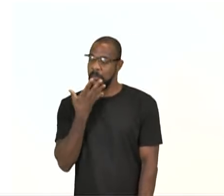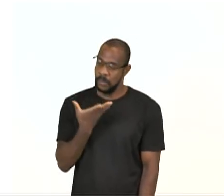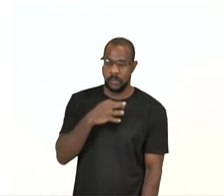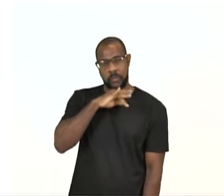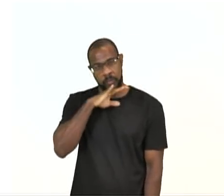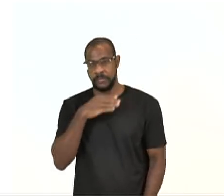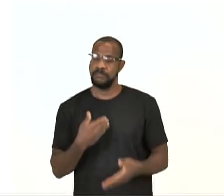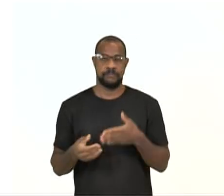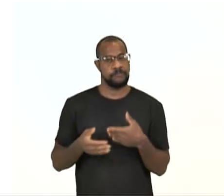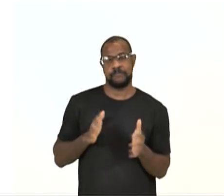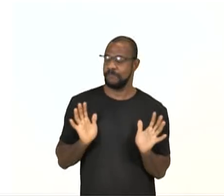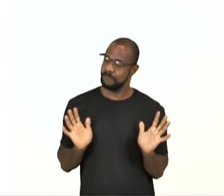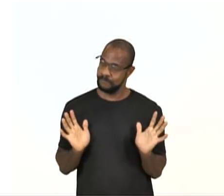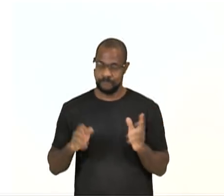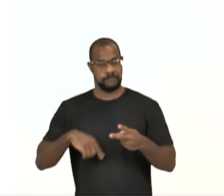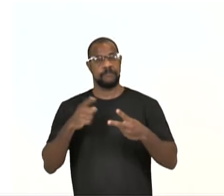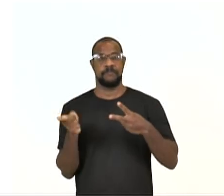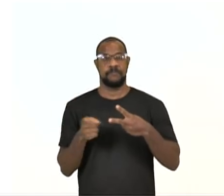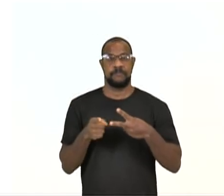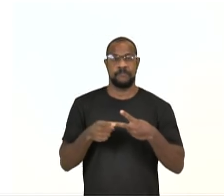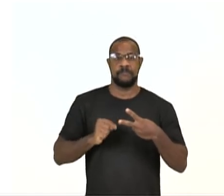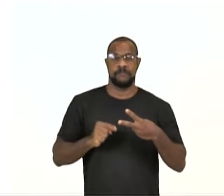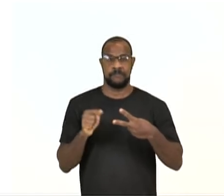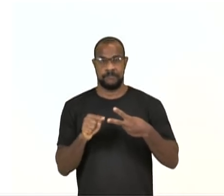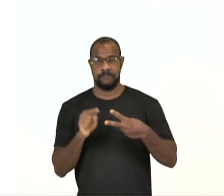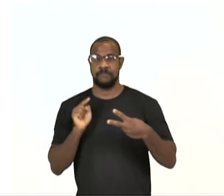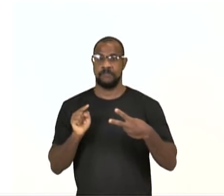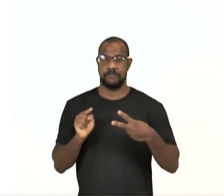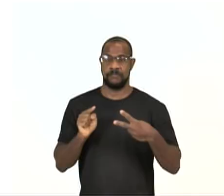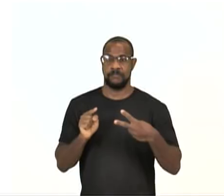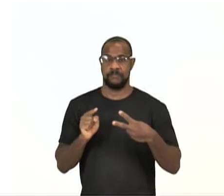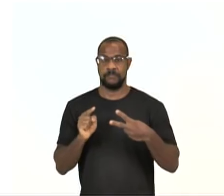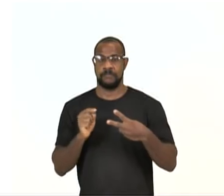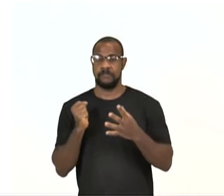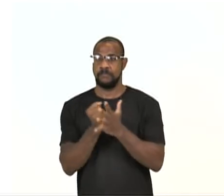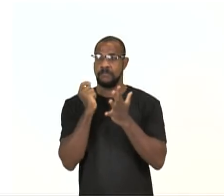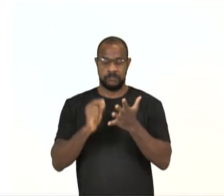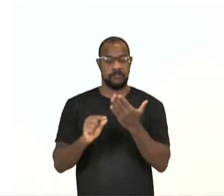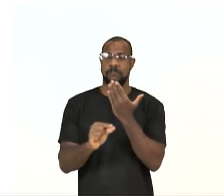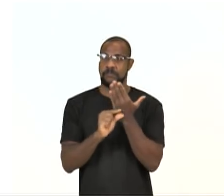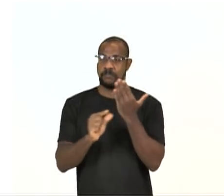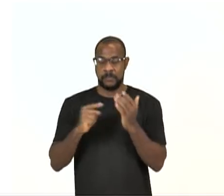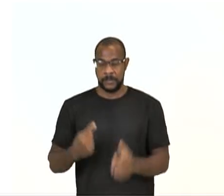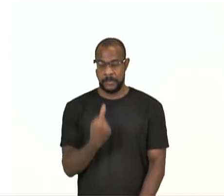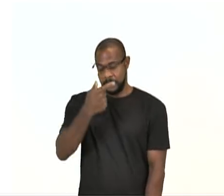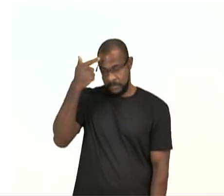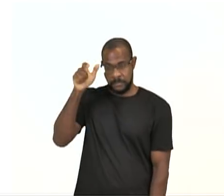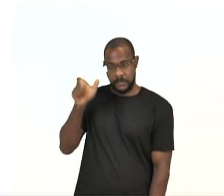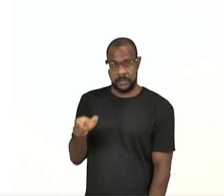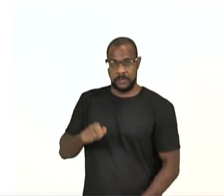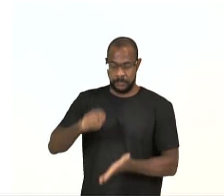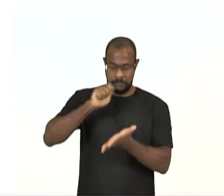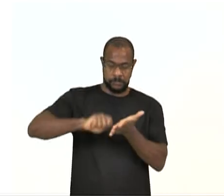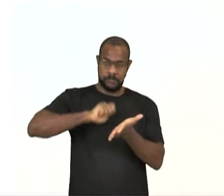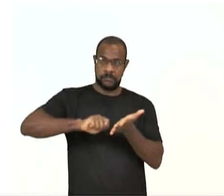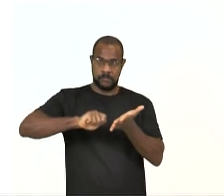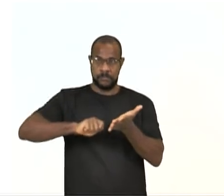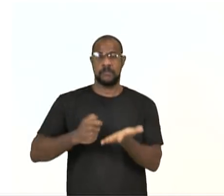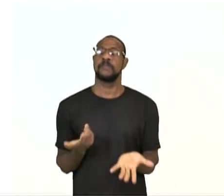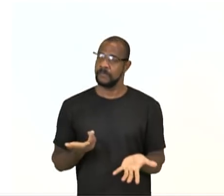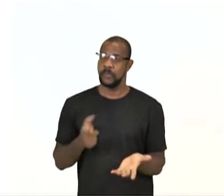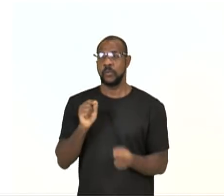Em belo visual e boa dinâmica. Aposto que você acertou essa. Vamos adiante?